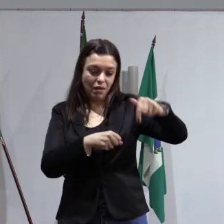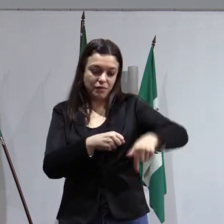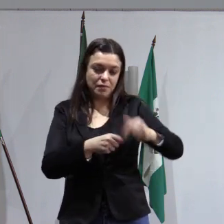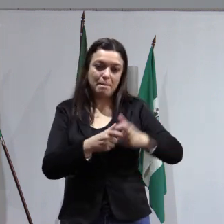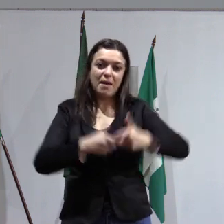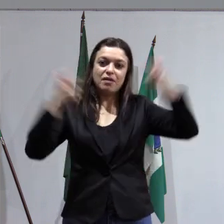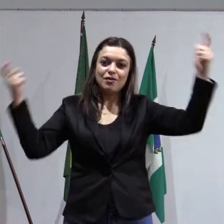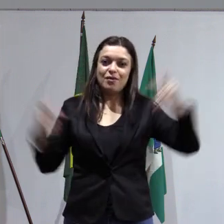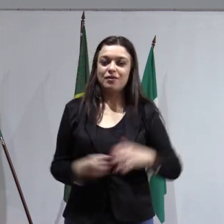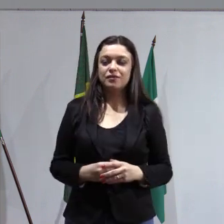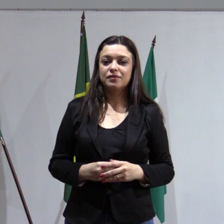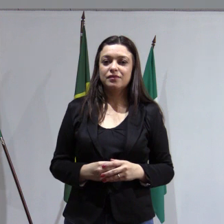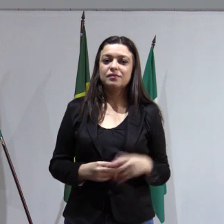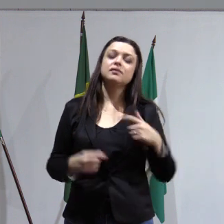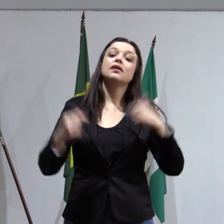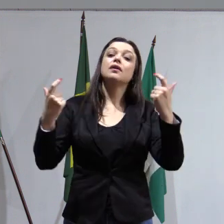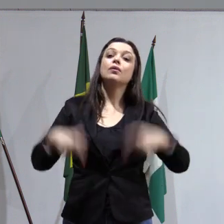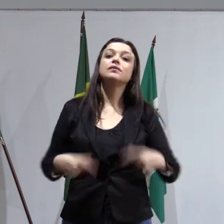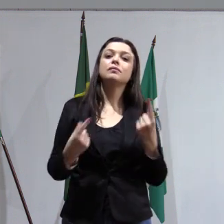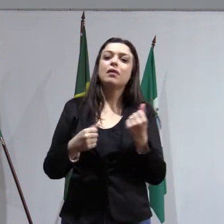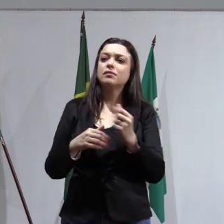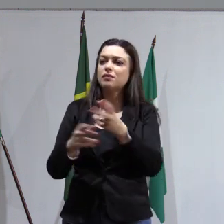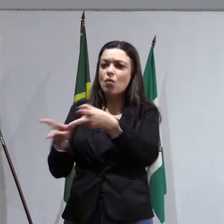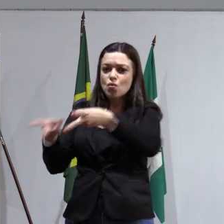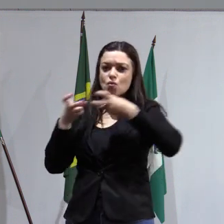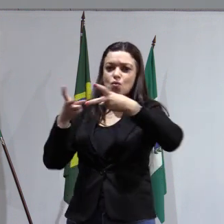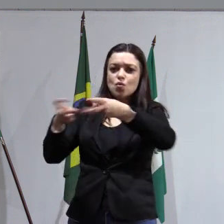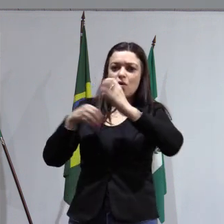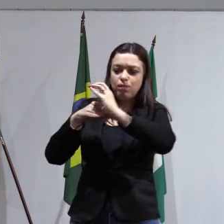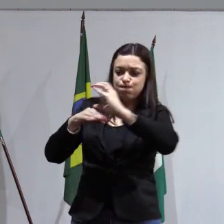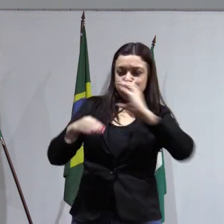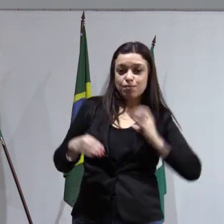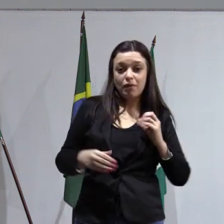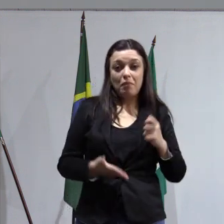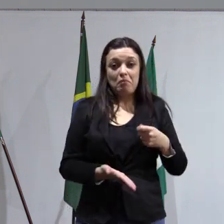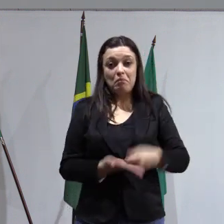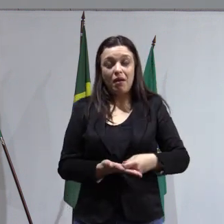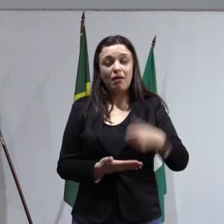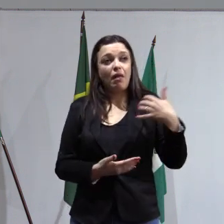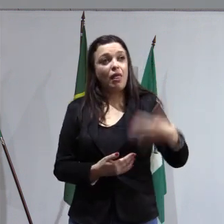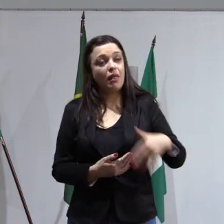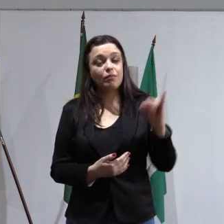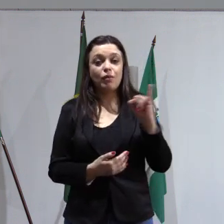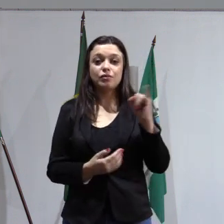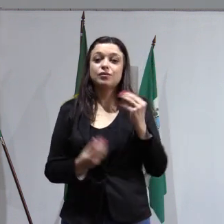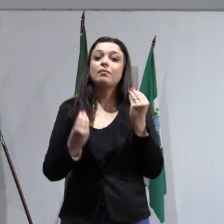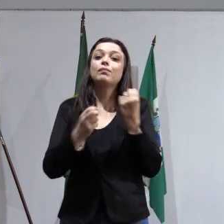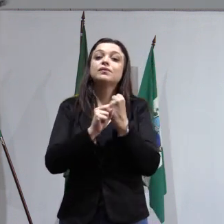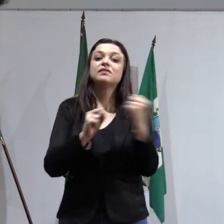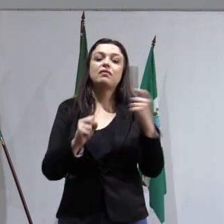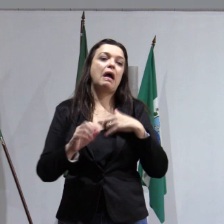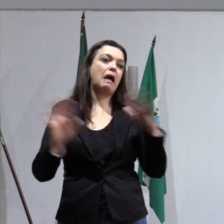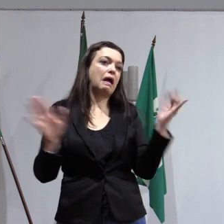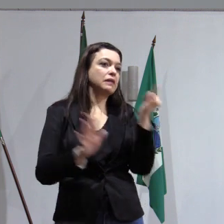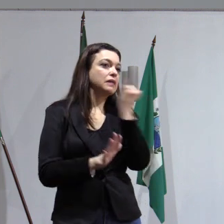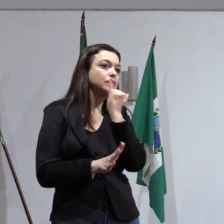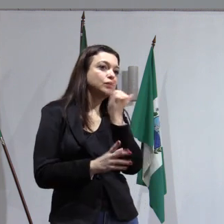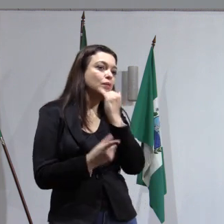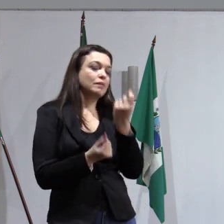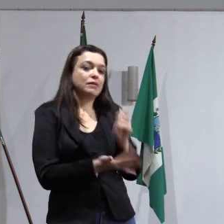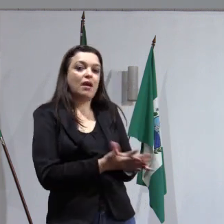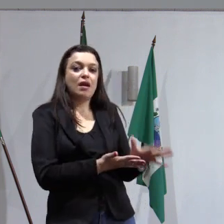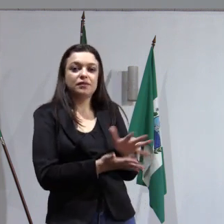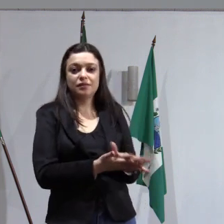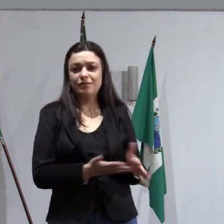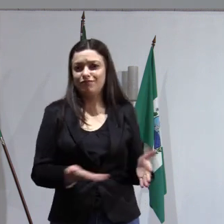onde é que esse valor se perde. Não é possível que um país com uma das maiores cargas tributárias ainda use essa desculpa para justificar um ato tão ofensivo, tão imoral,